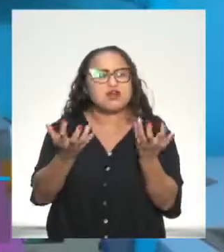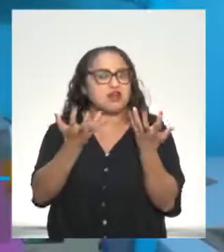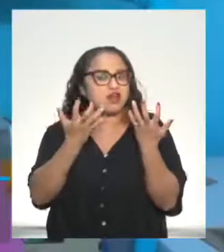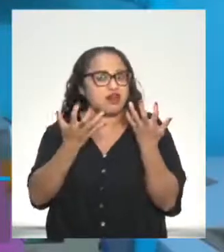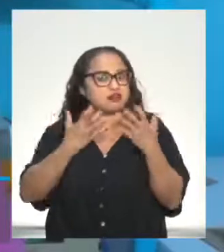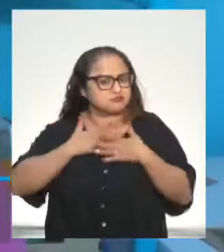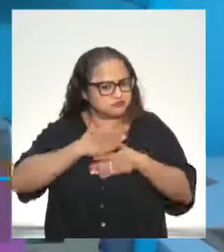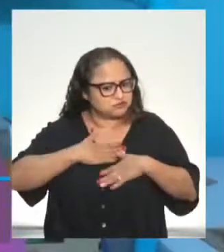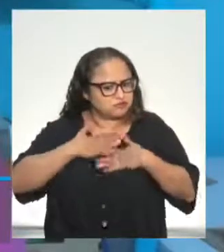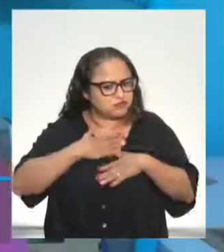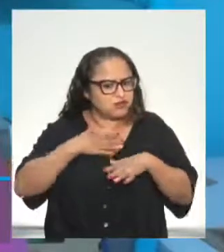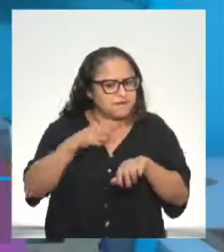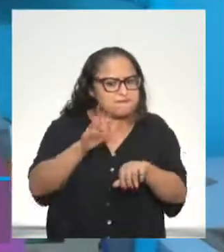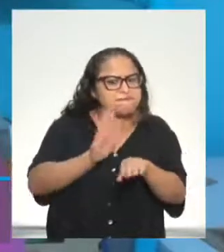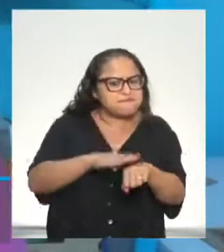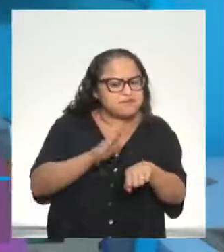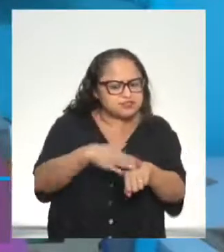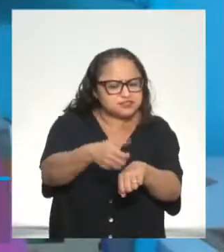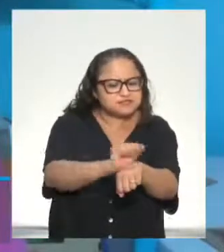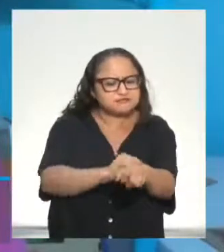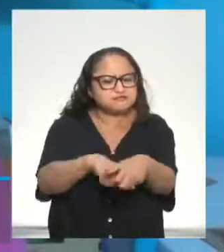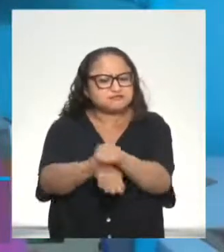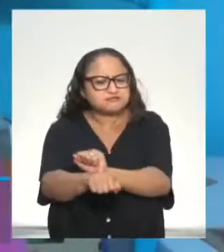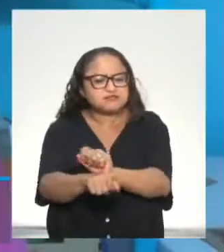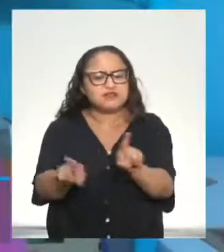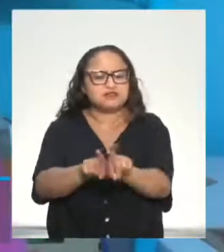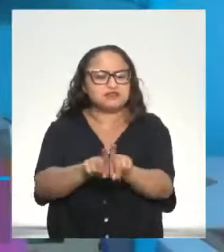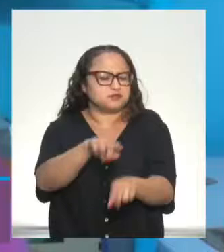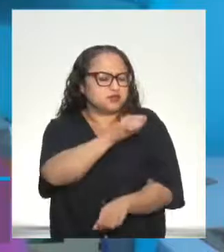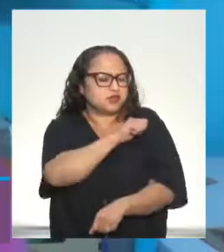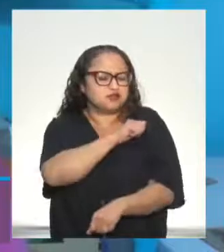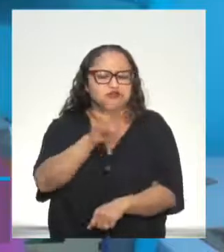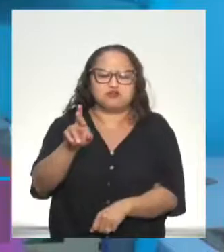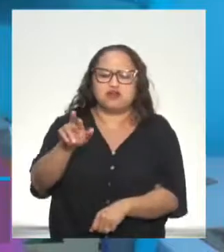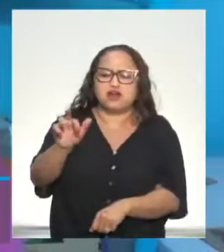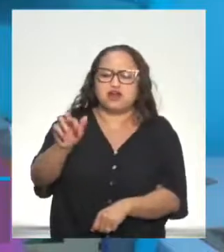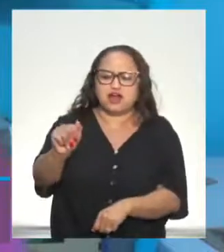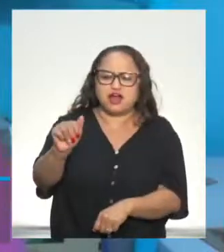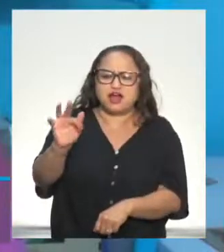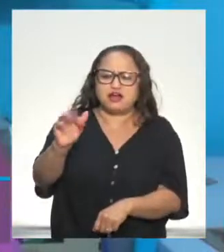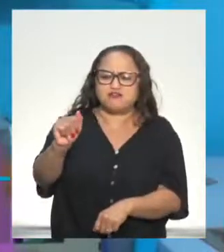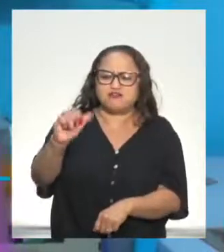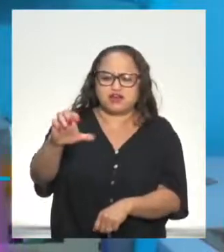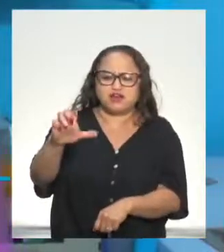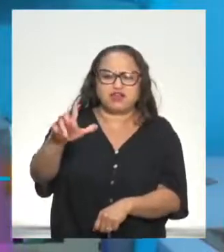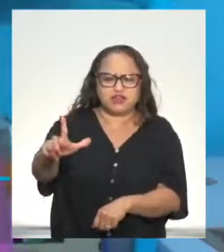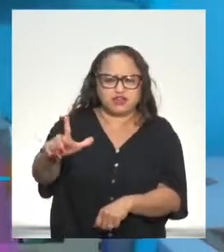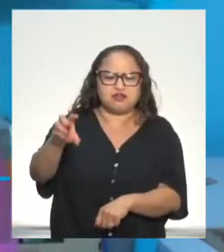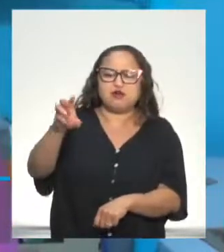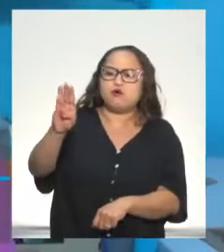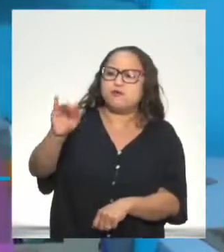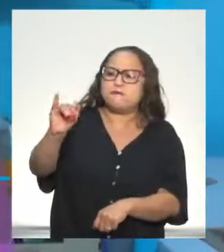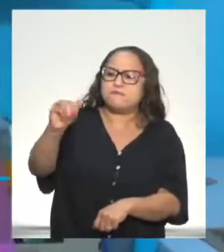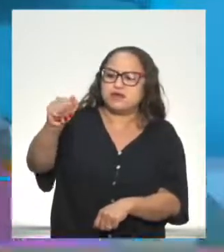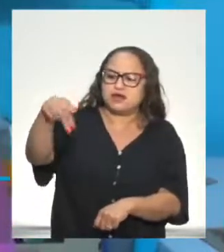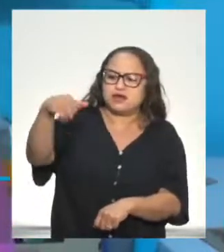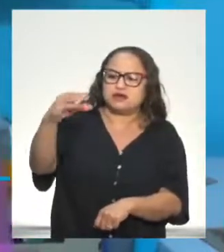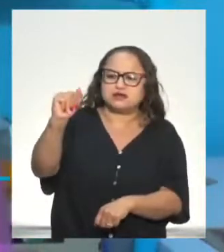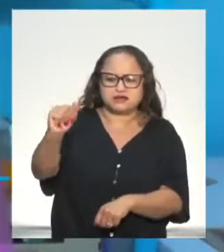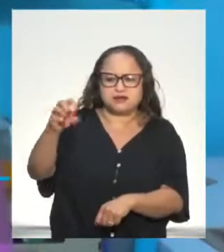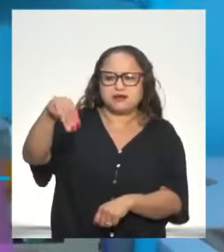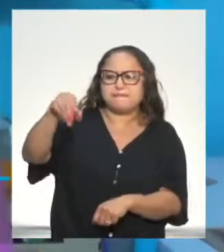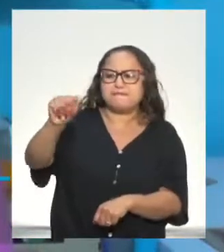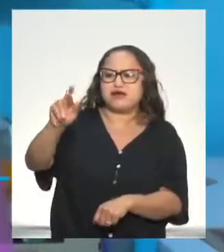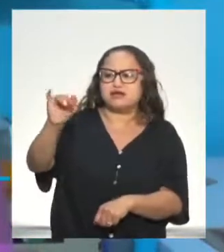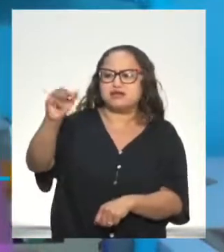com essas aulas Mão na Massa. Temos também os alunos Rafael, Bianca, Mariana, a Fernanda diz que estão adorando